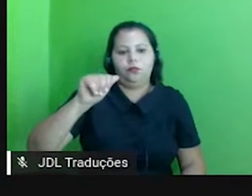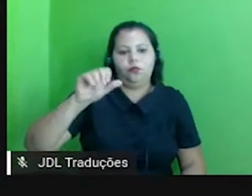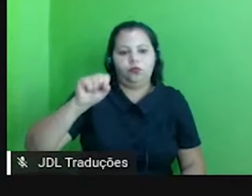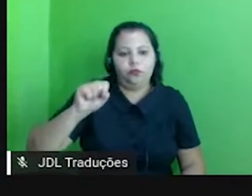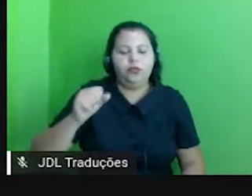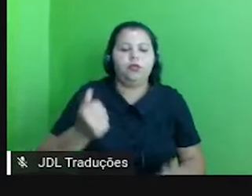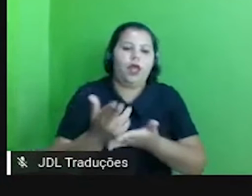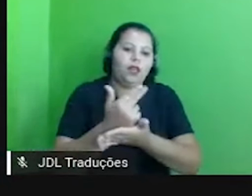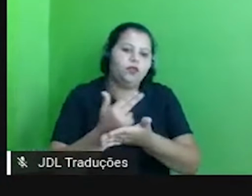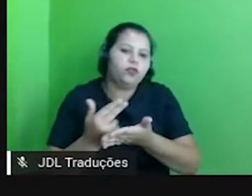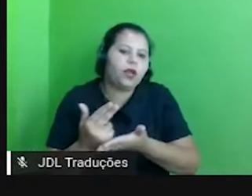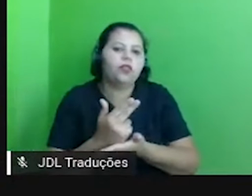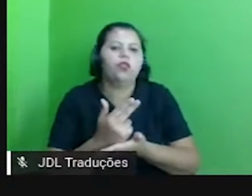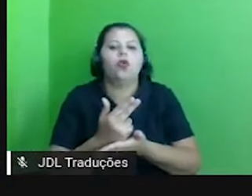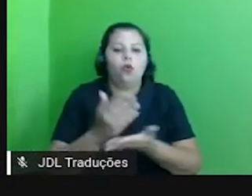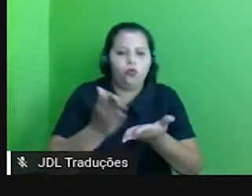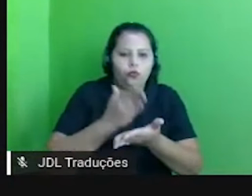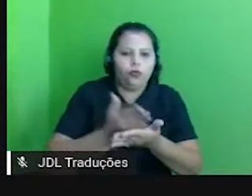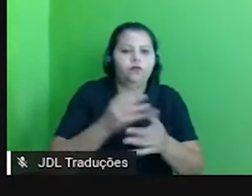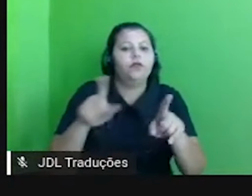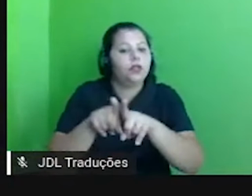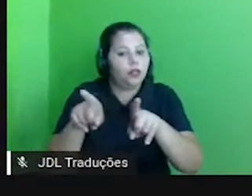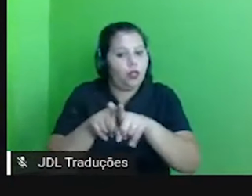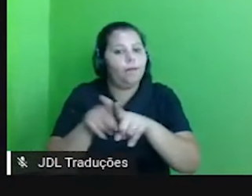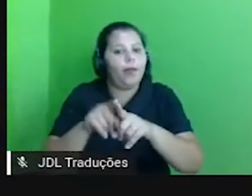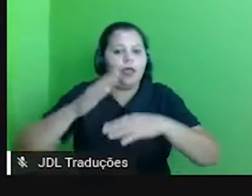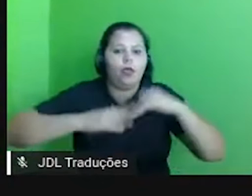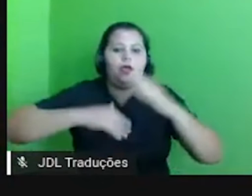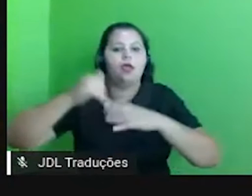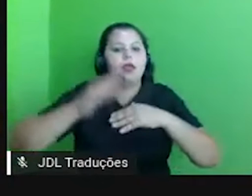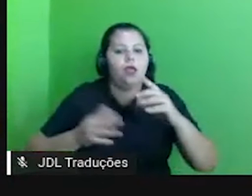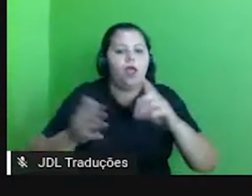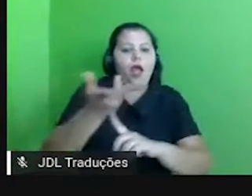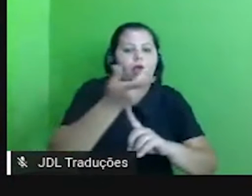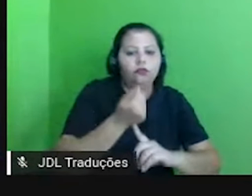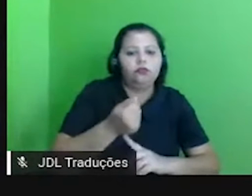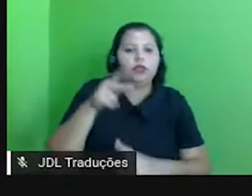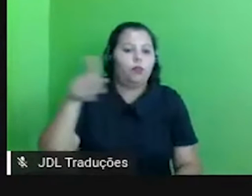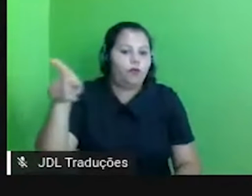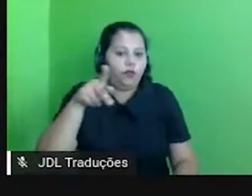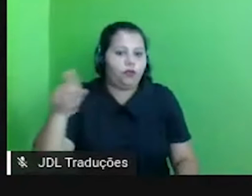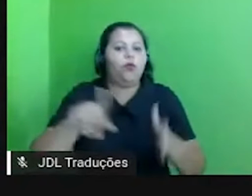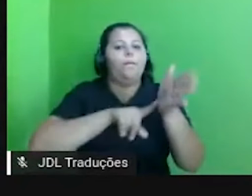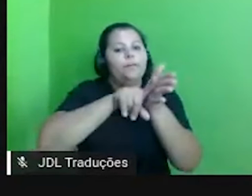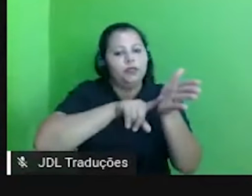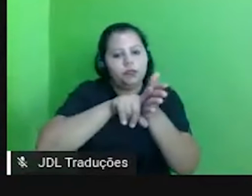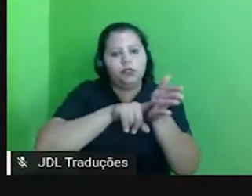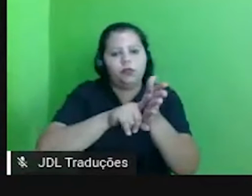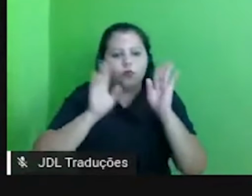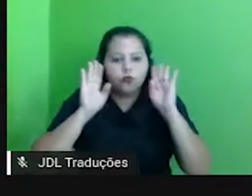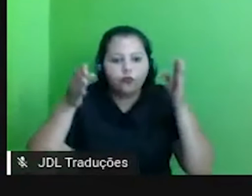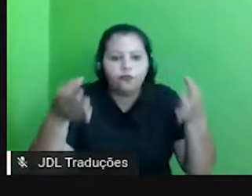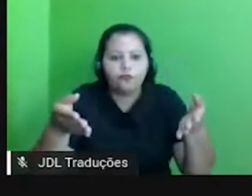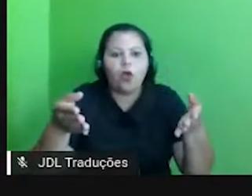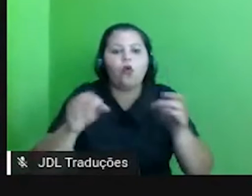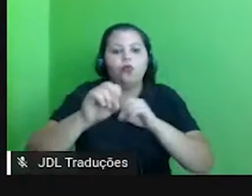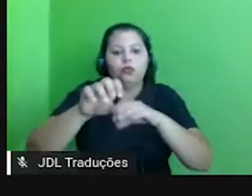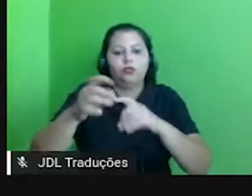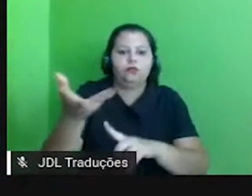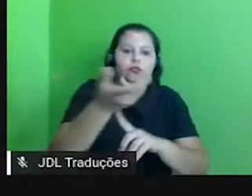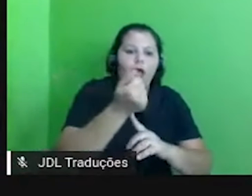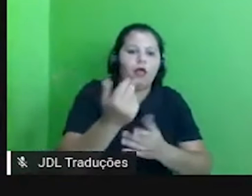eu falei que ele também é educador né mas ele atua como artista professor-pesquisador com ênfase no ensino de arte desenho